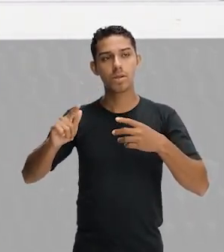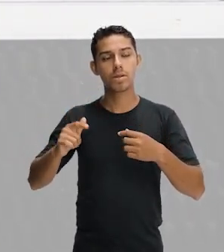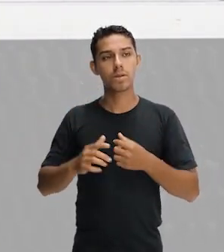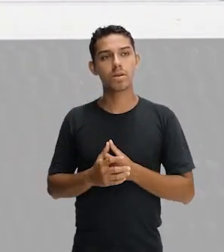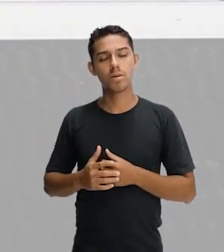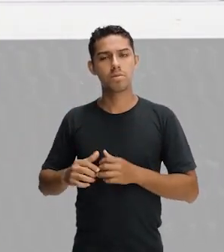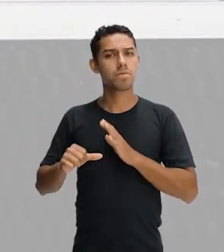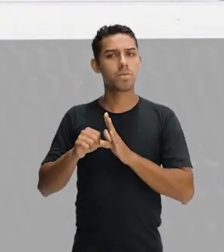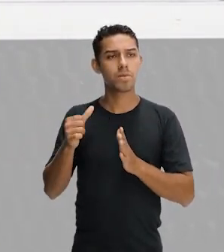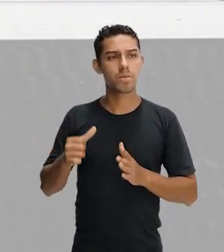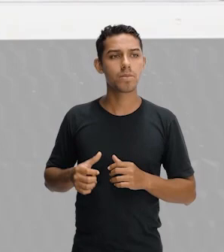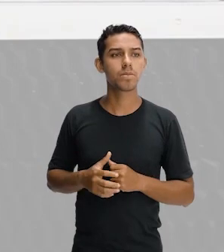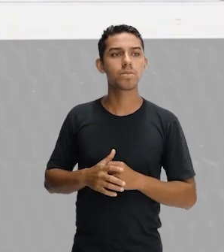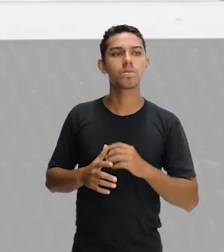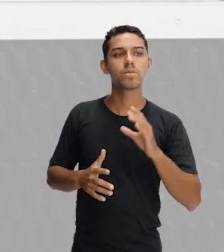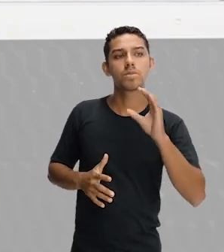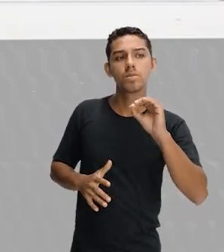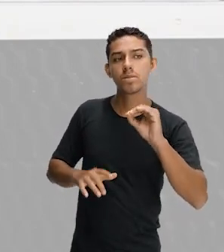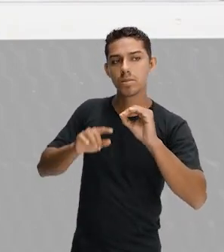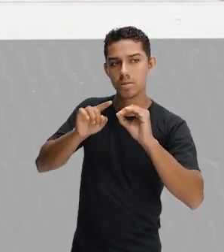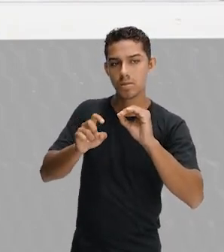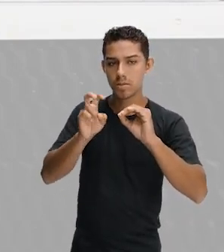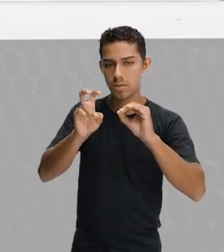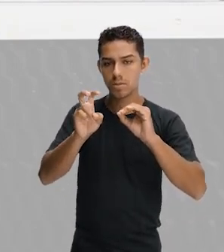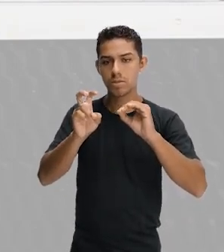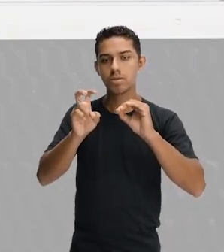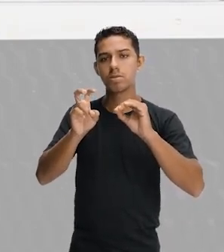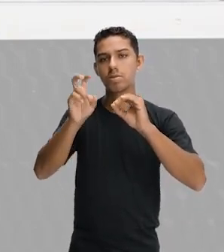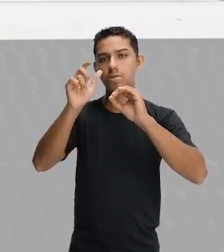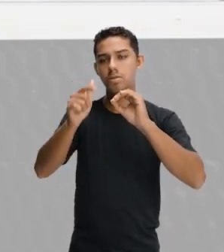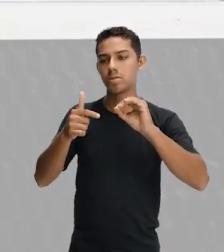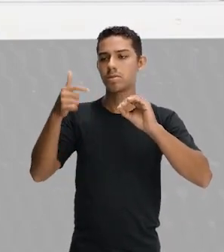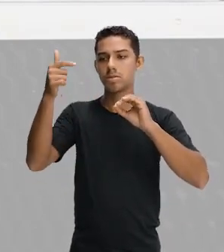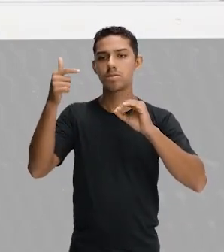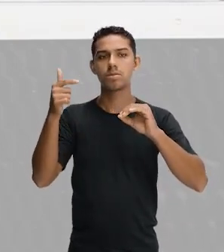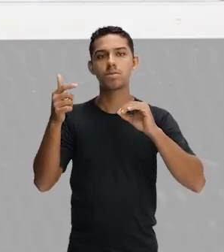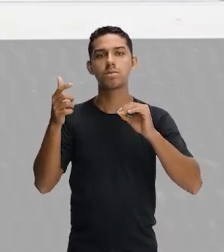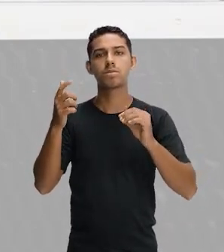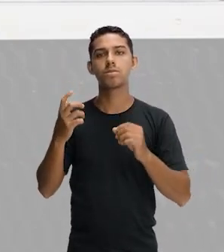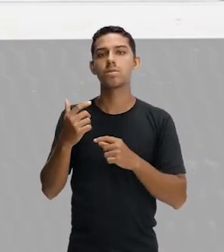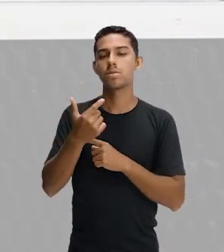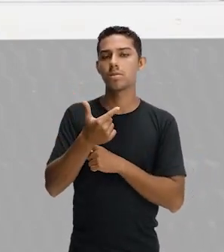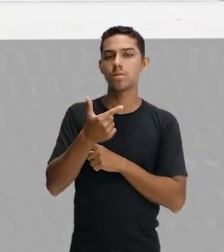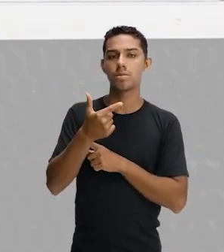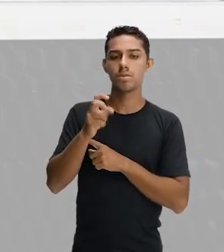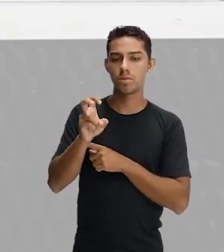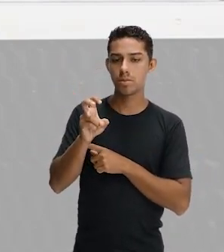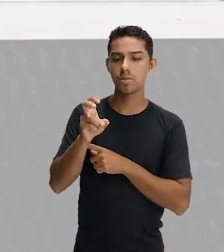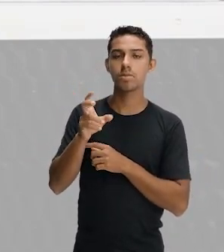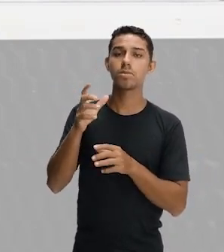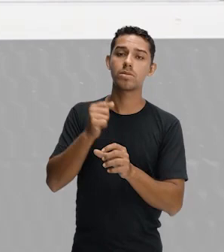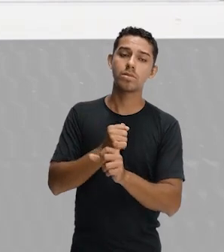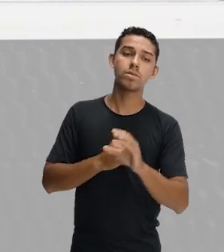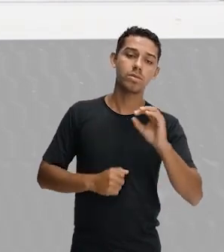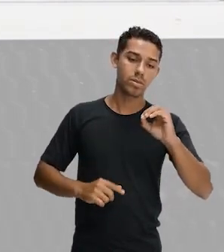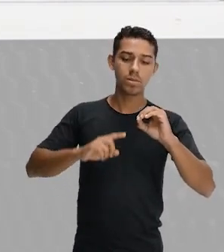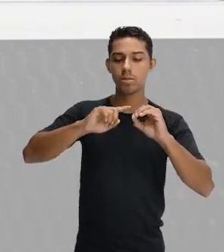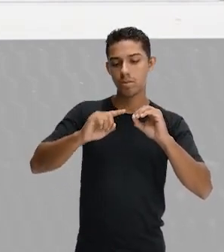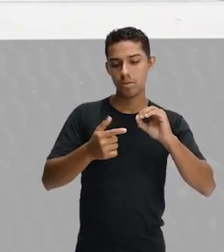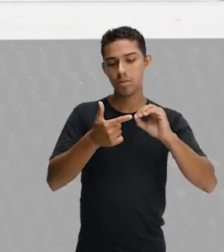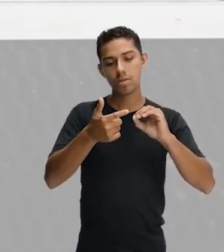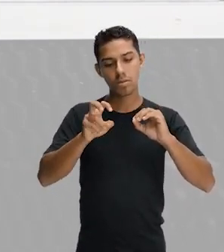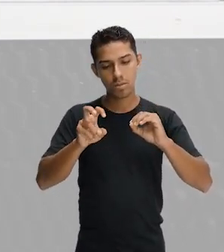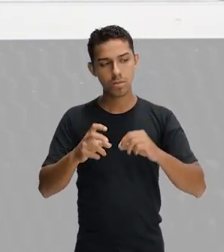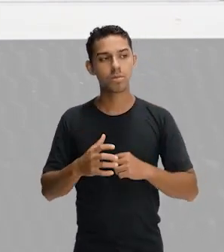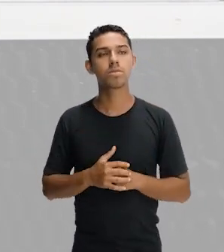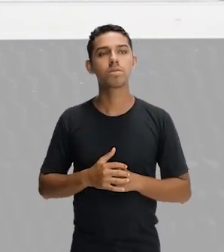como é simples. 5 ao quadrado é 25. Como eu tenho um zero na frente, então vai ficar 0,25. Ok?